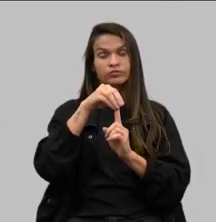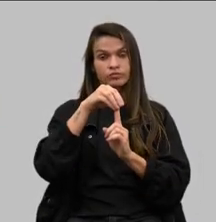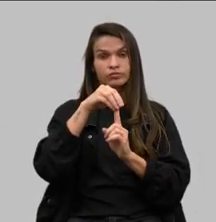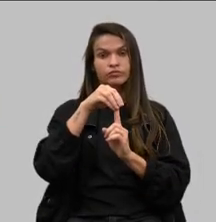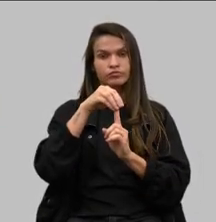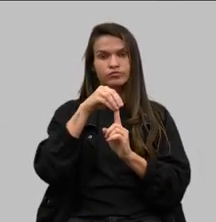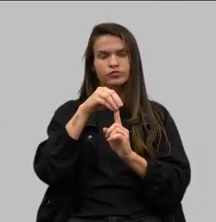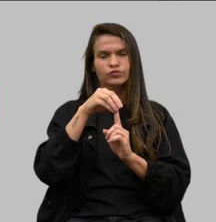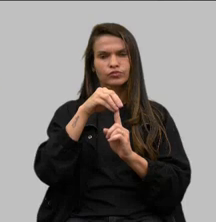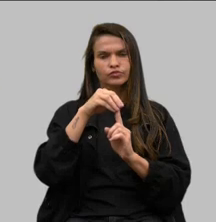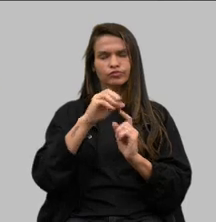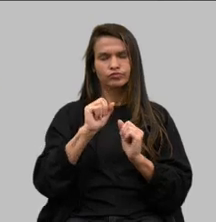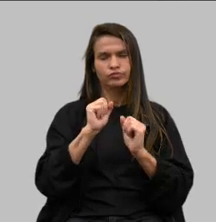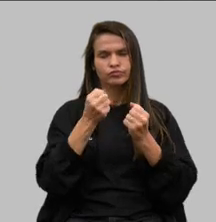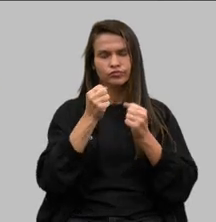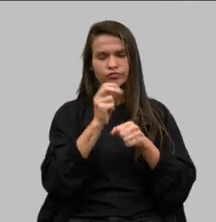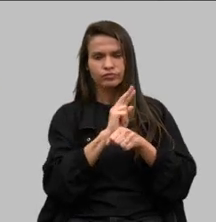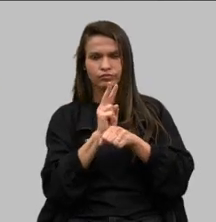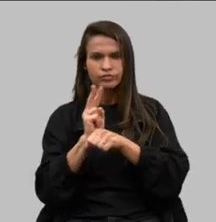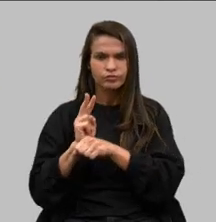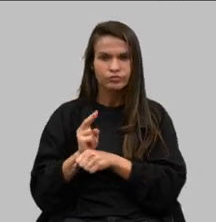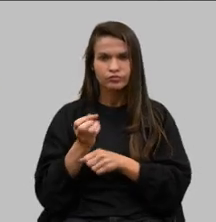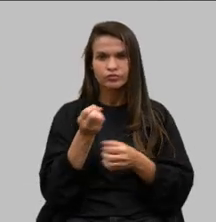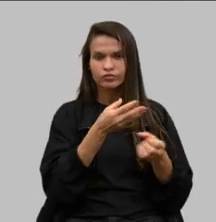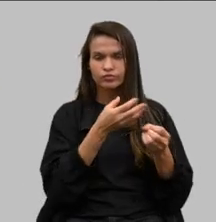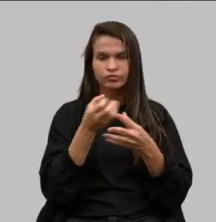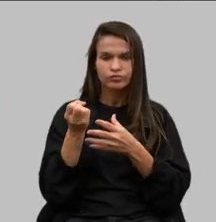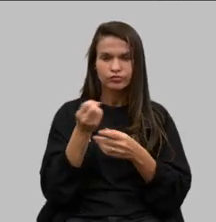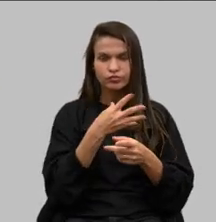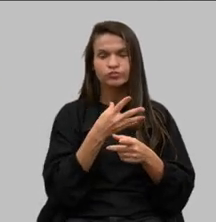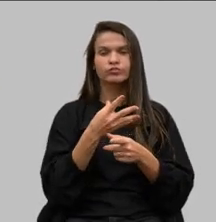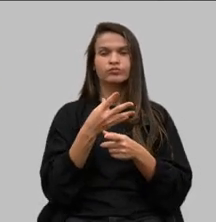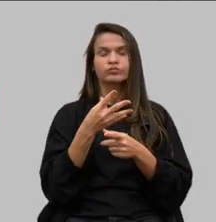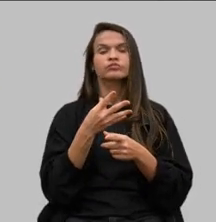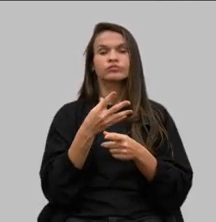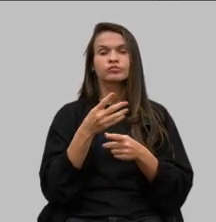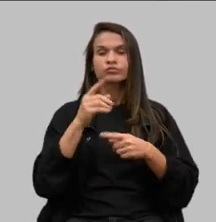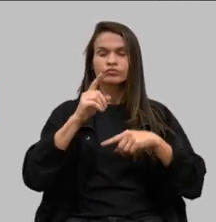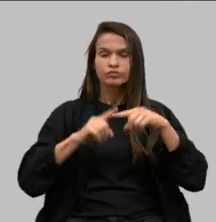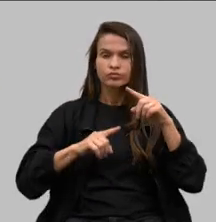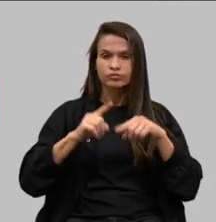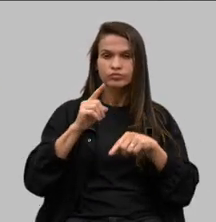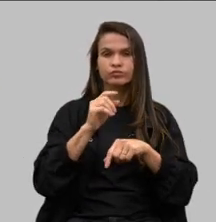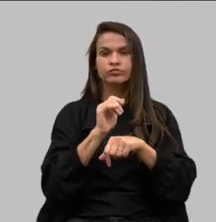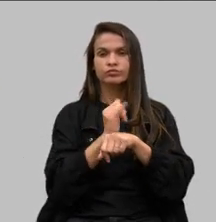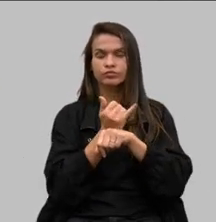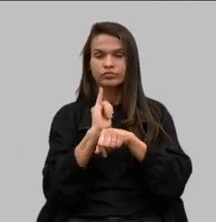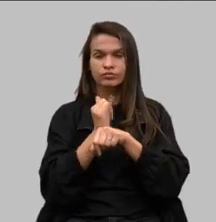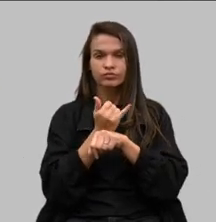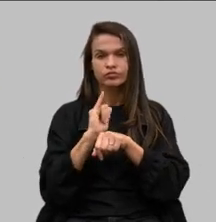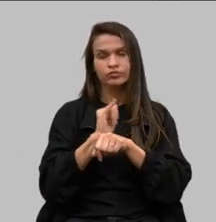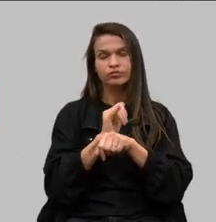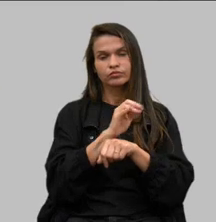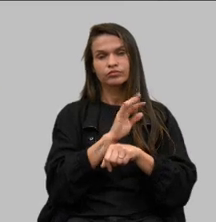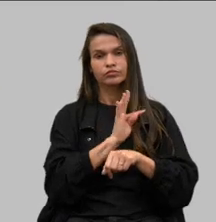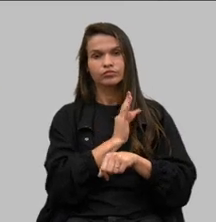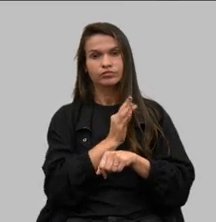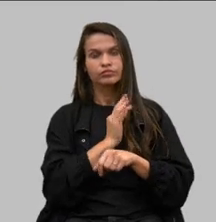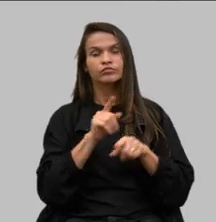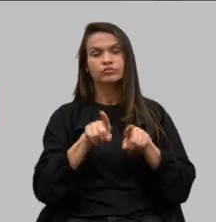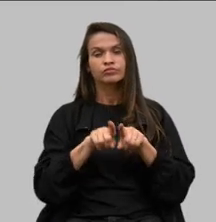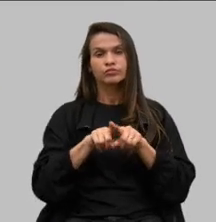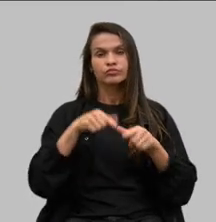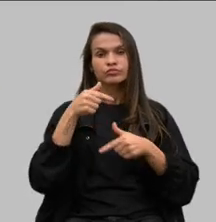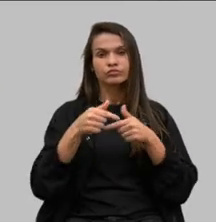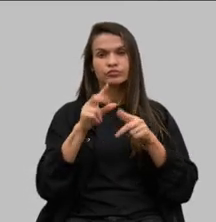intensificação das fiscalizações das novas ferramentas tecnológicas que nós estamos implantando para isso mas também num trabalho